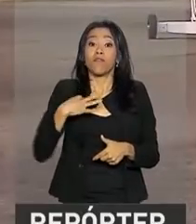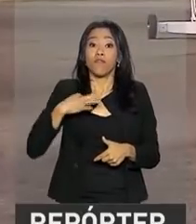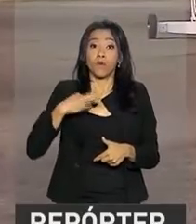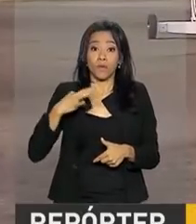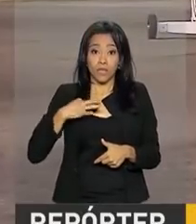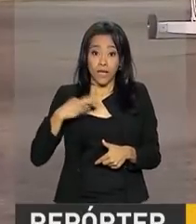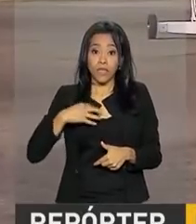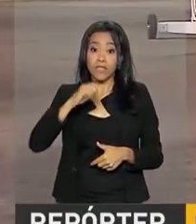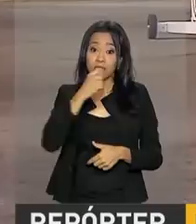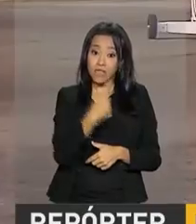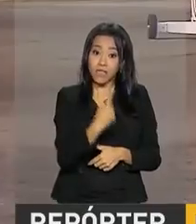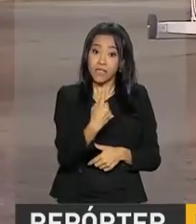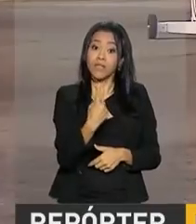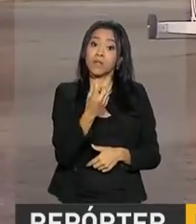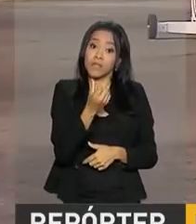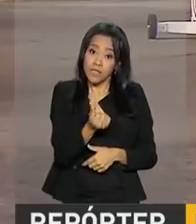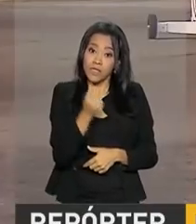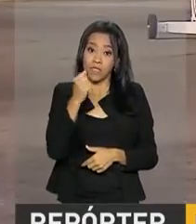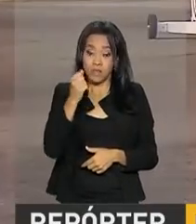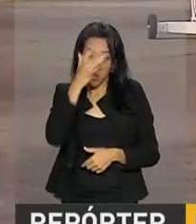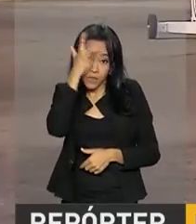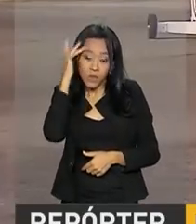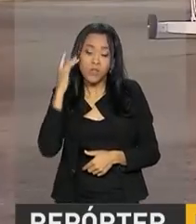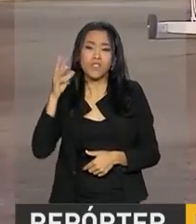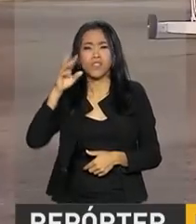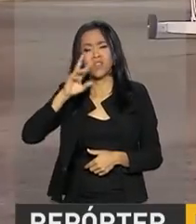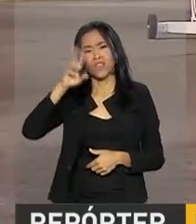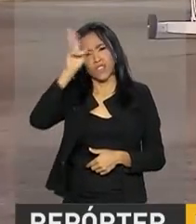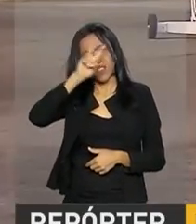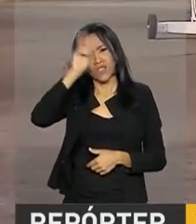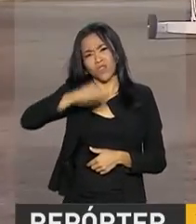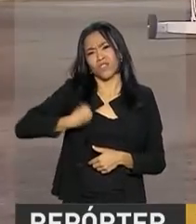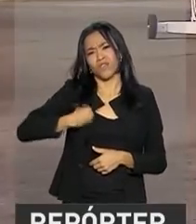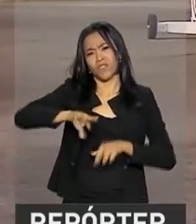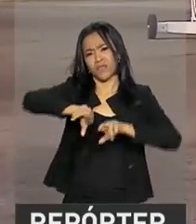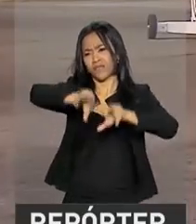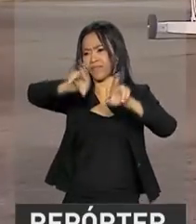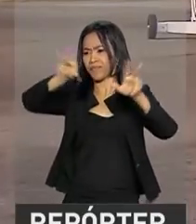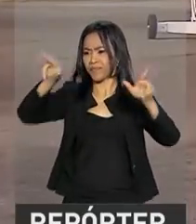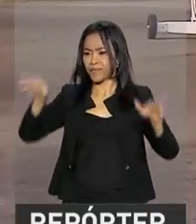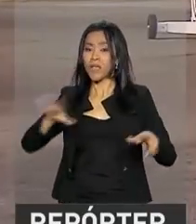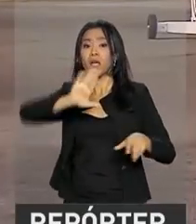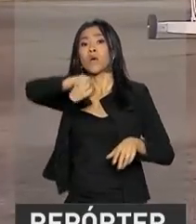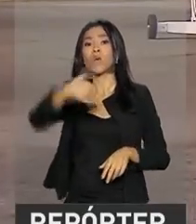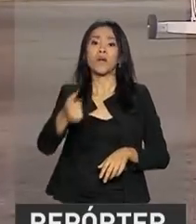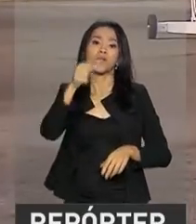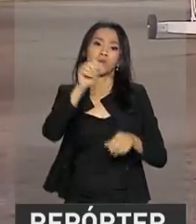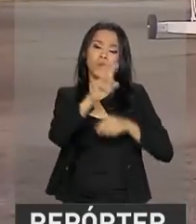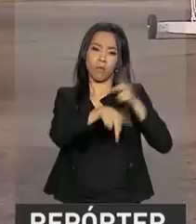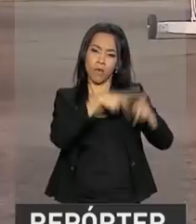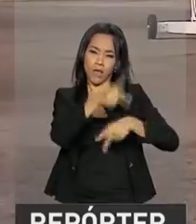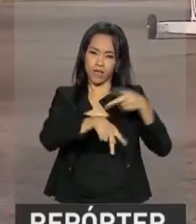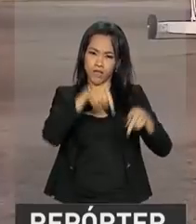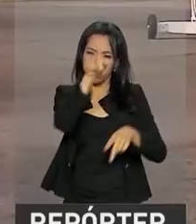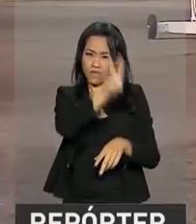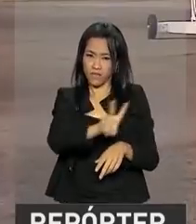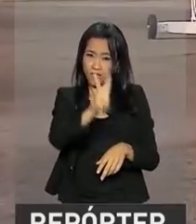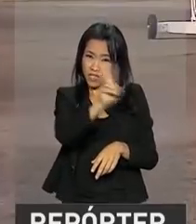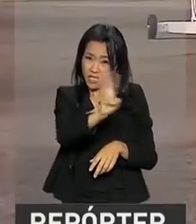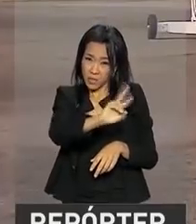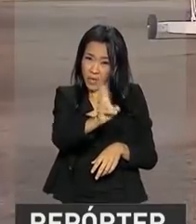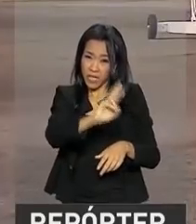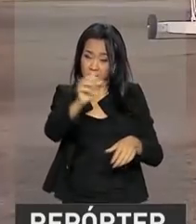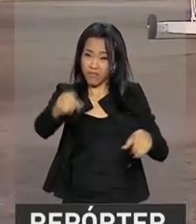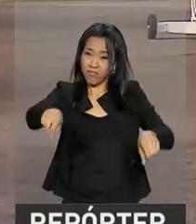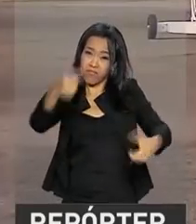116 pessoas com histórias de vida distintas que se cruzaram quando a Venezuela entrou em crise e agora se juntam no